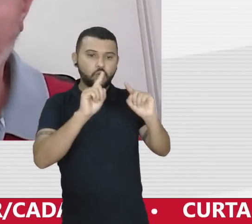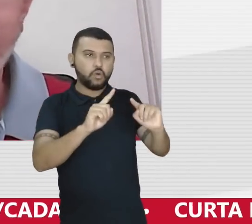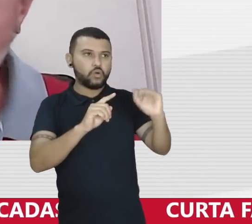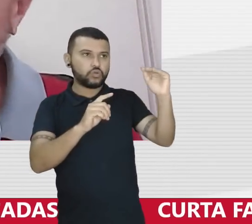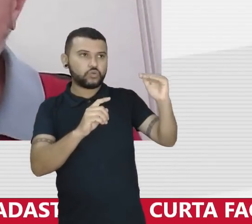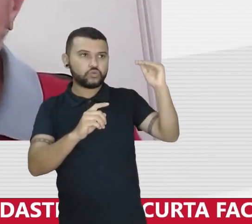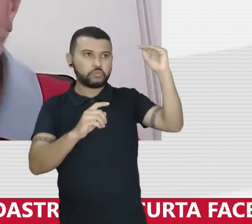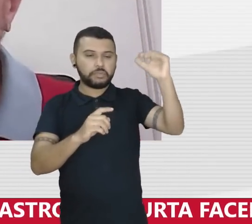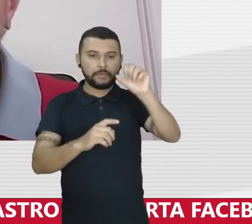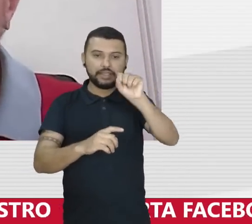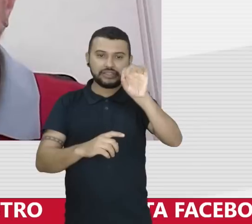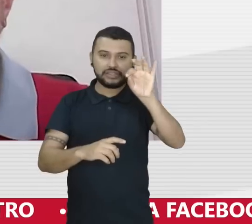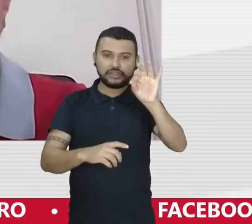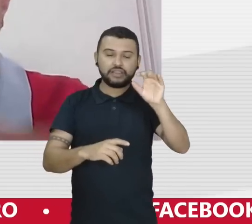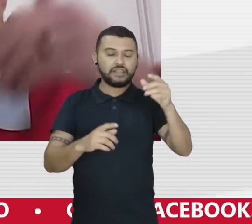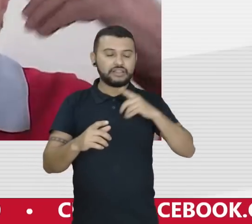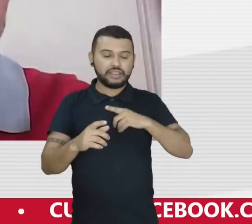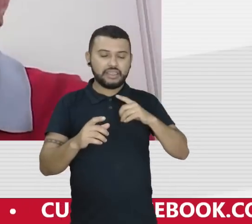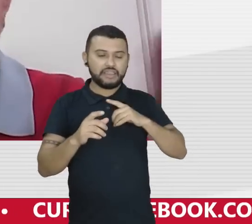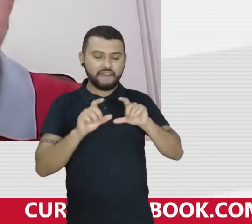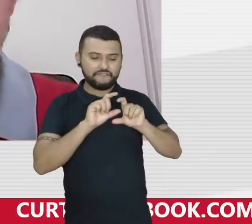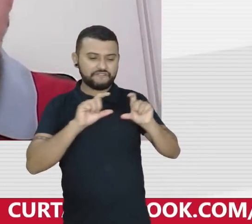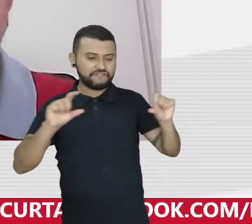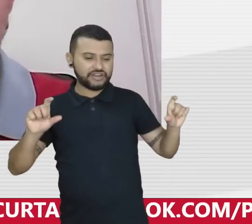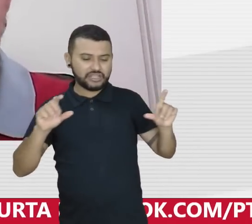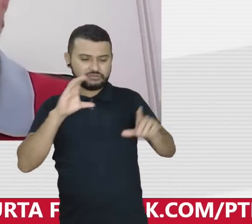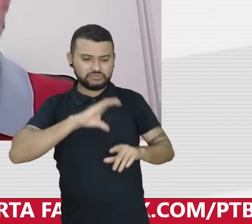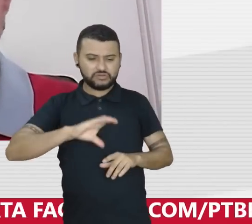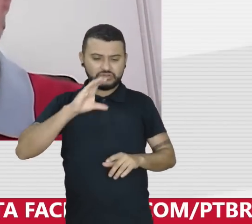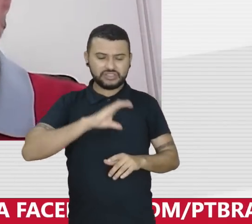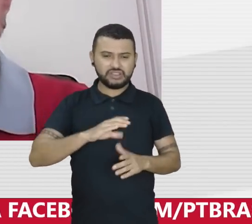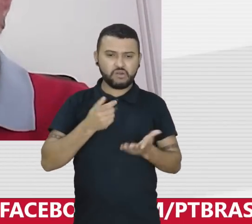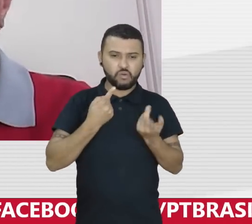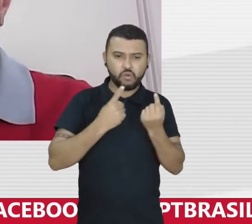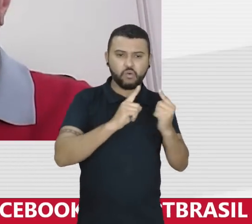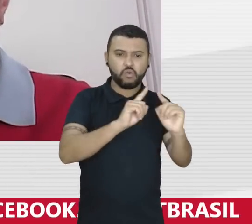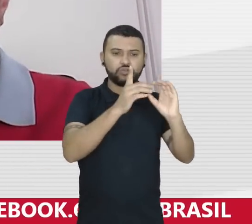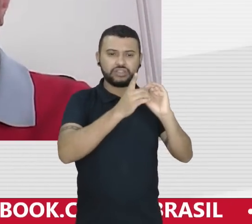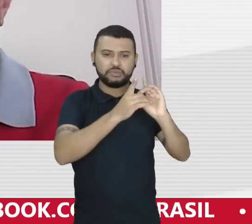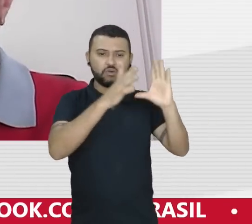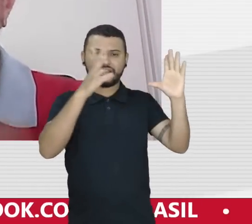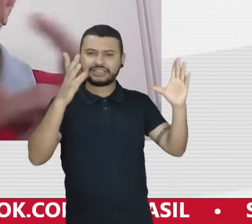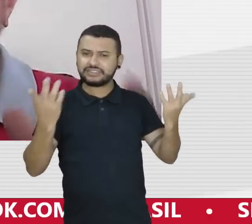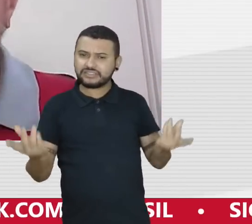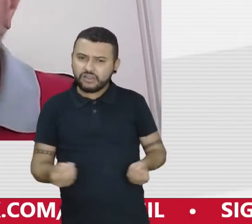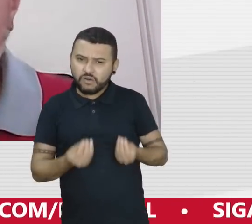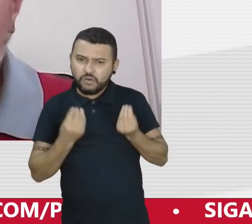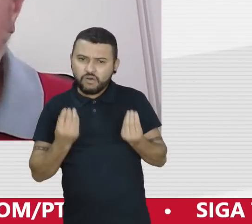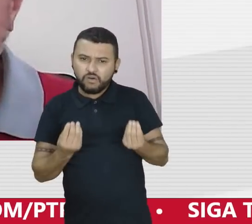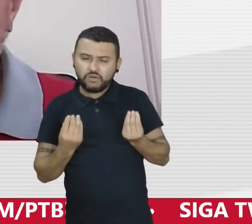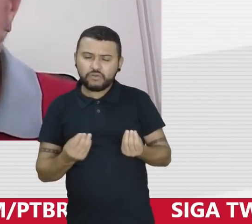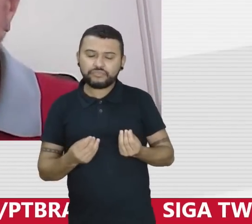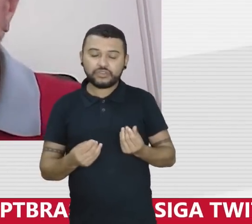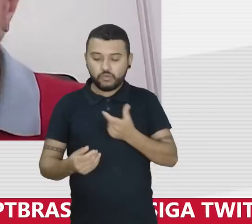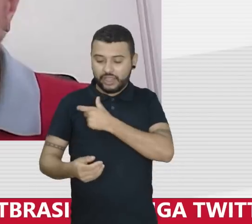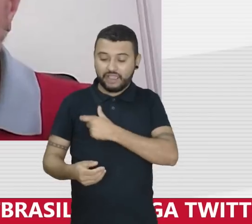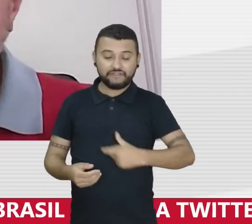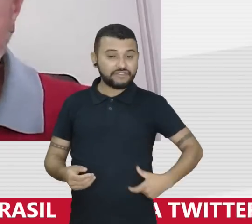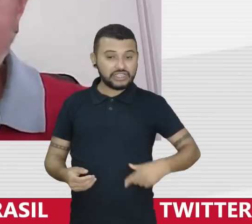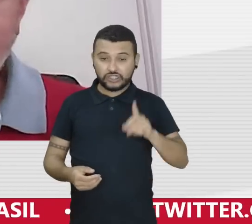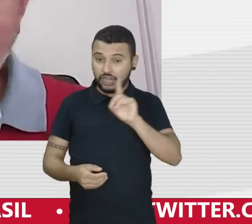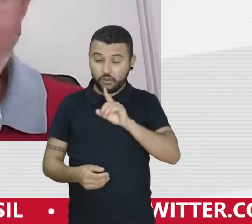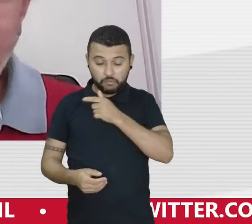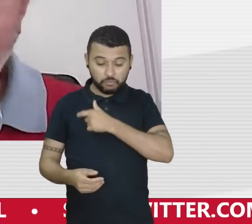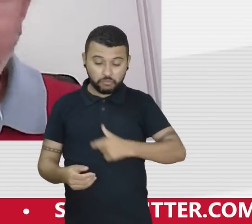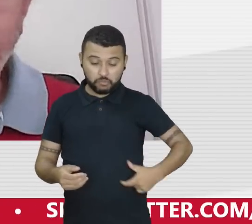uma faixa em português mal escrito atacando o Estado Democrático de Direito. Mas o problema não estava na faixa.